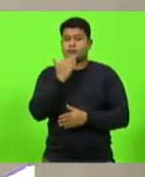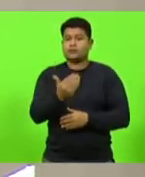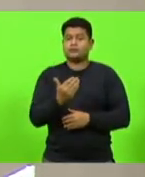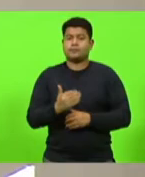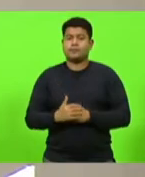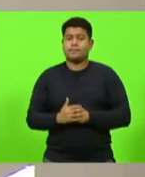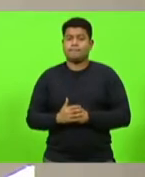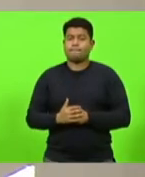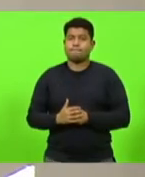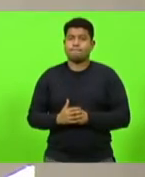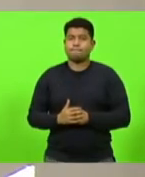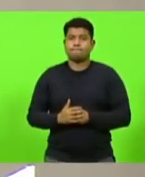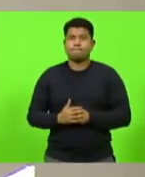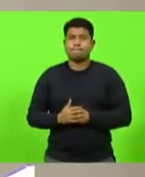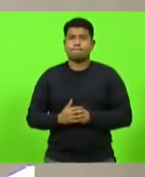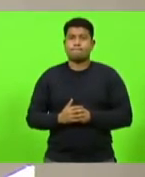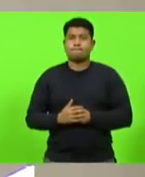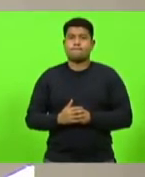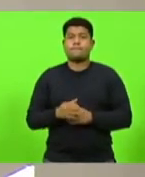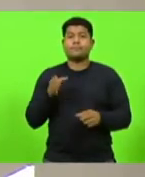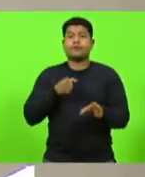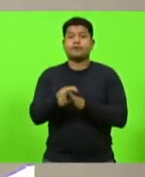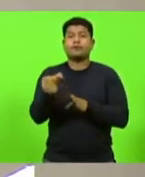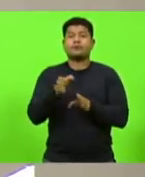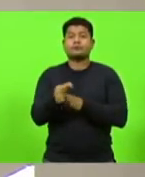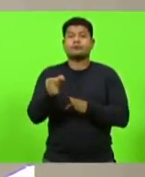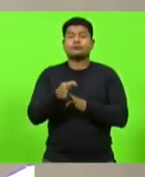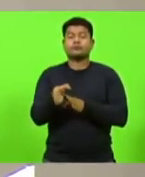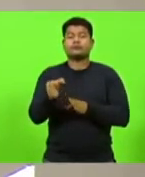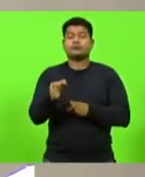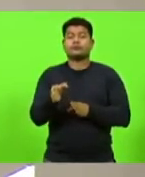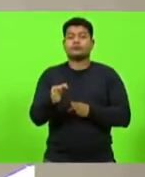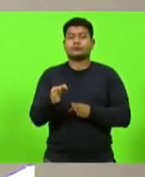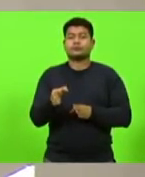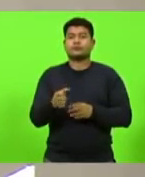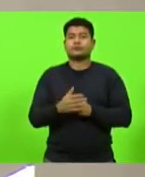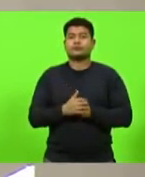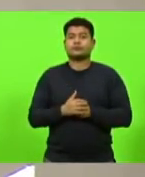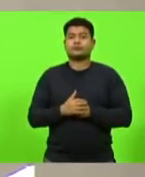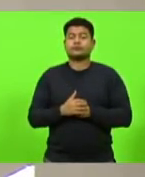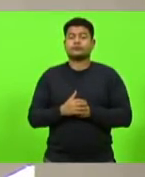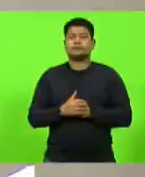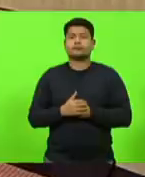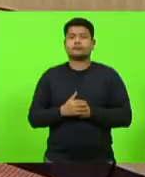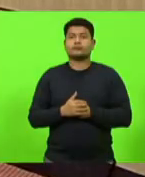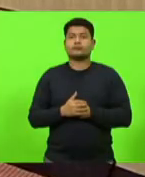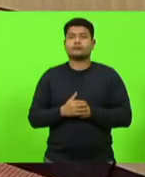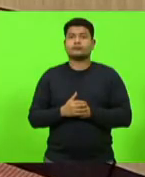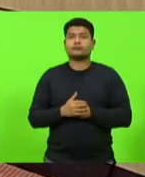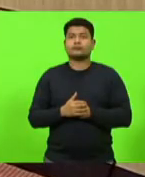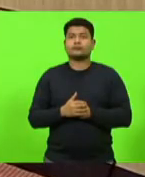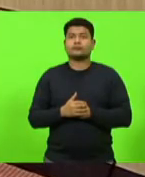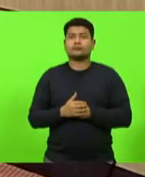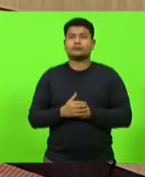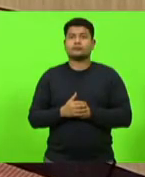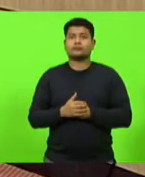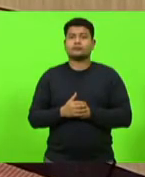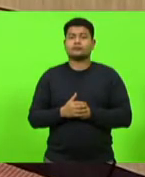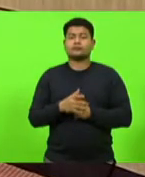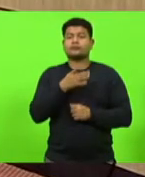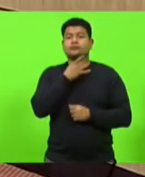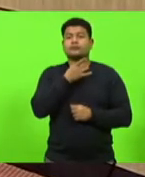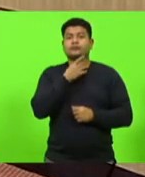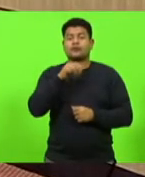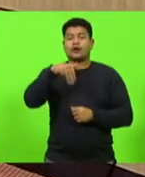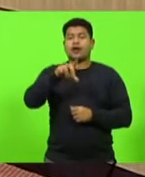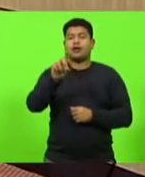Vossa Excelência quer a palavra para encaminhamento? Eu encaminho o encaminhamento de voto. Encaminhamento de voto. Encaminhamento de voto, MDB